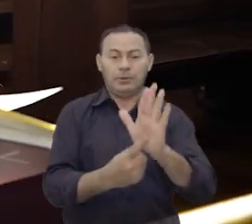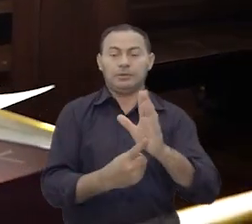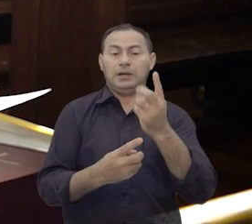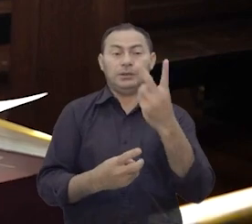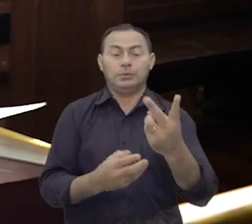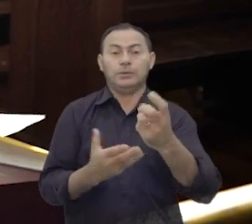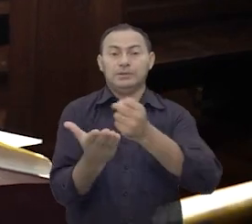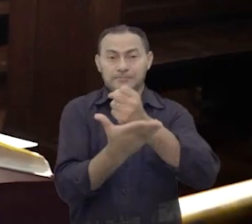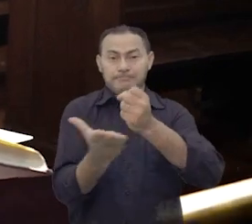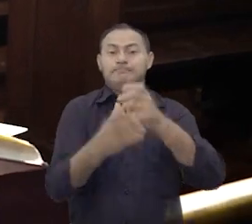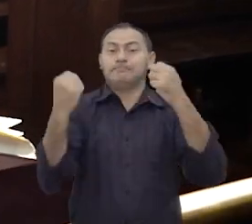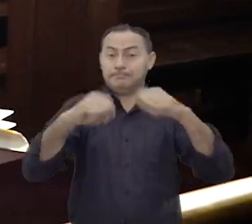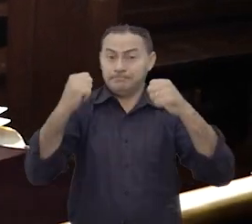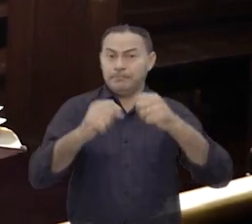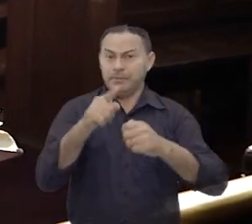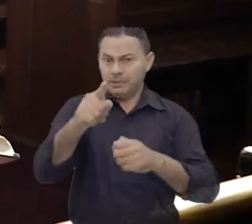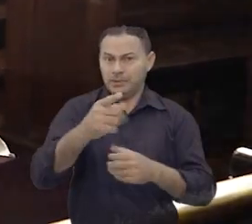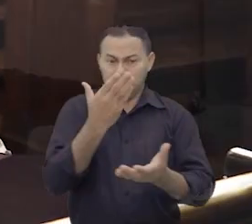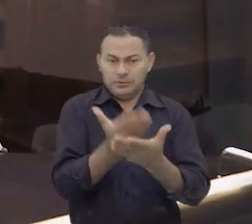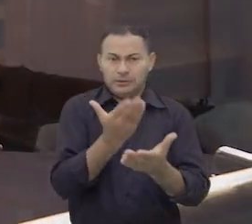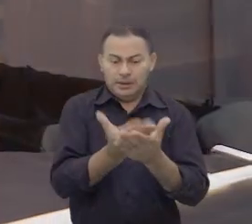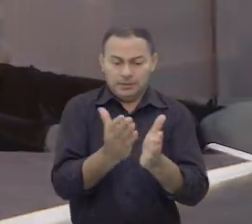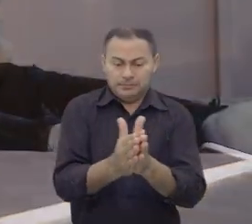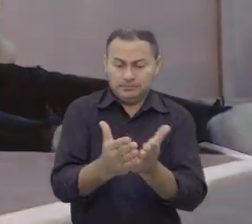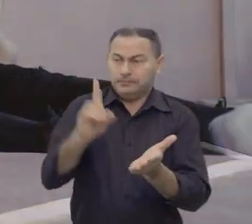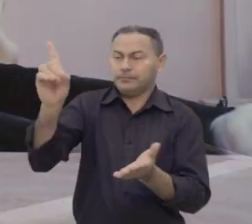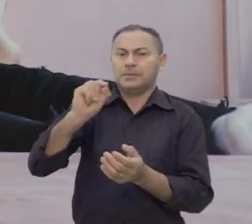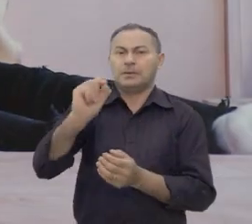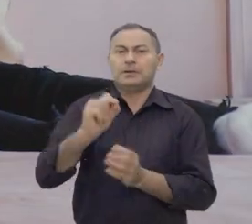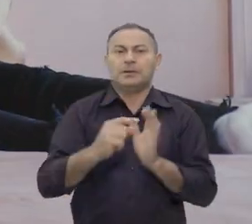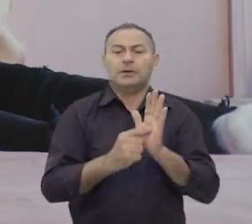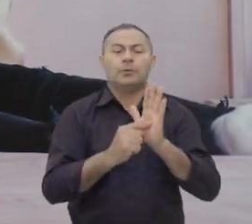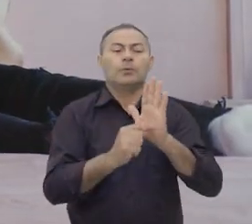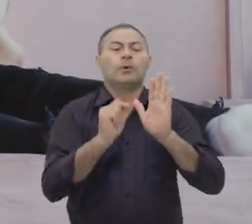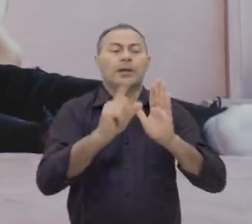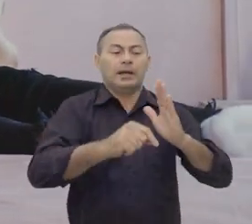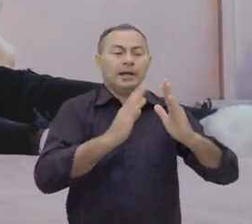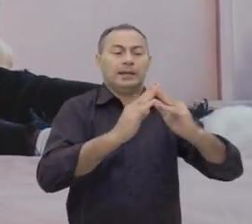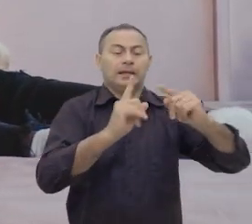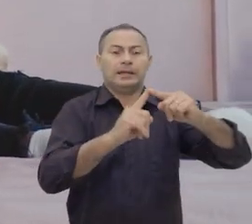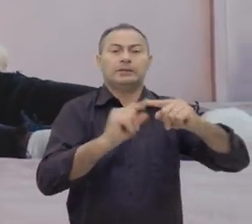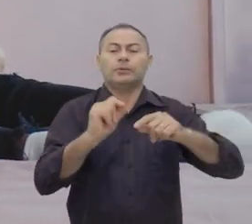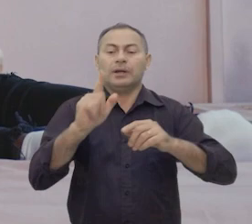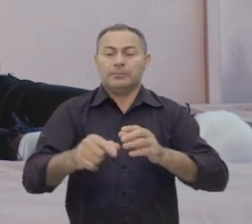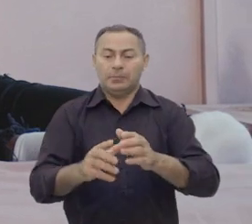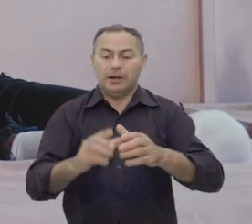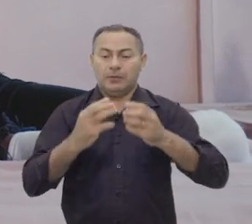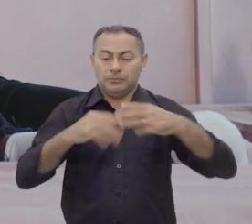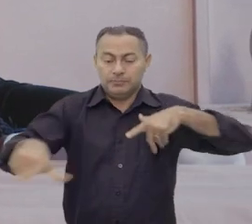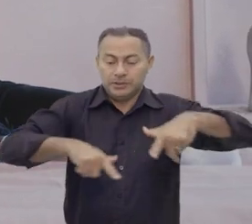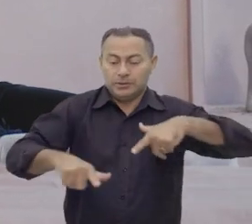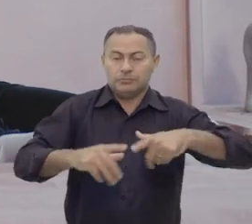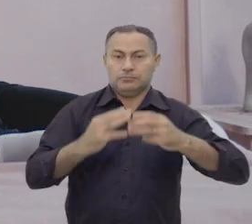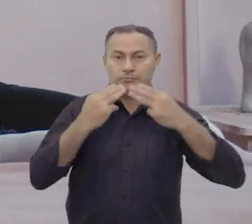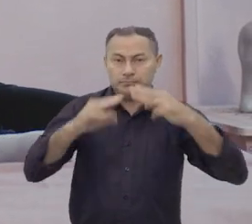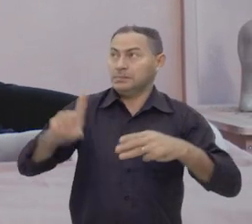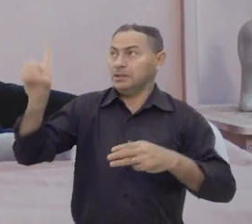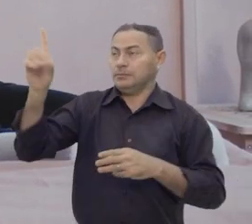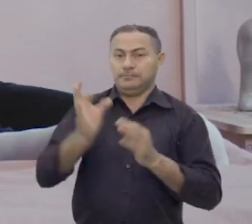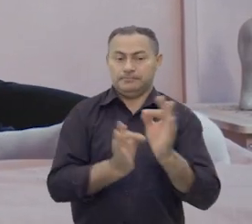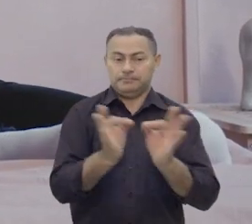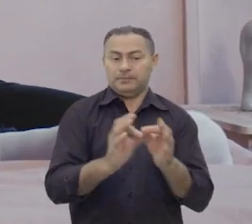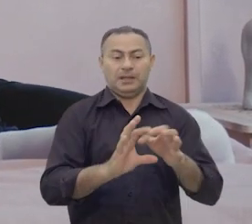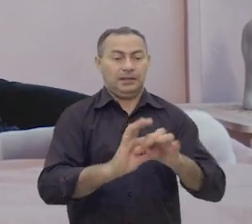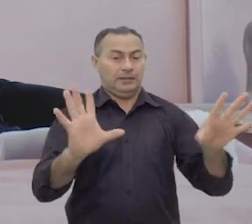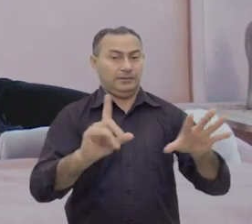as duas bases são necessárias. Se você estudar a Bíblia, o guia para a igreja e para a obra de Deus, descobrirá que organização